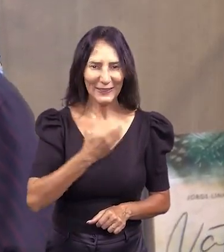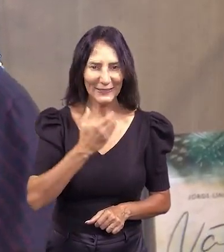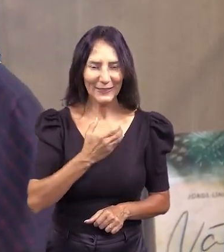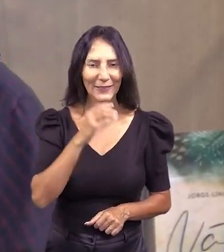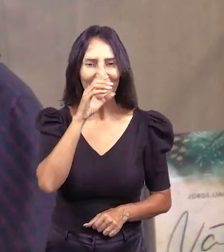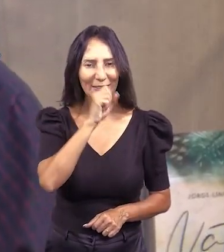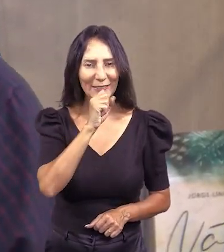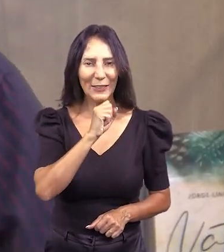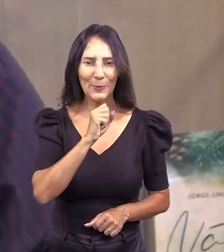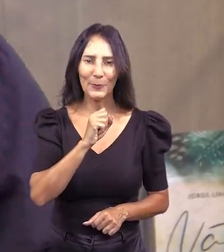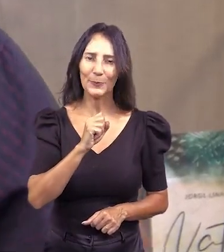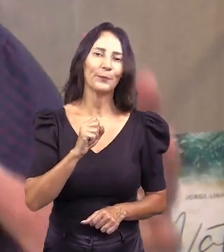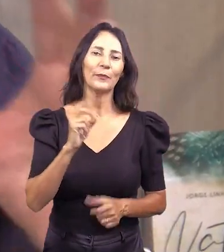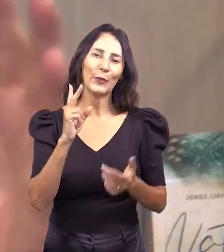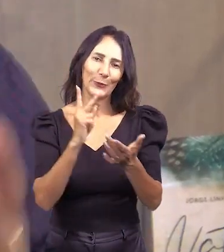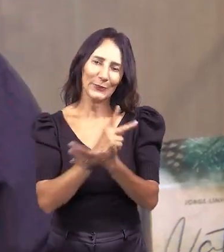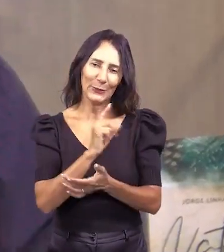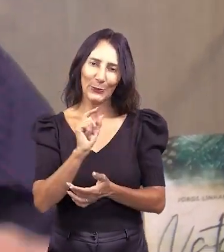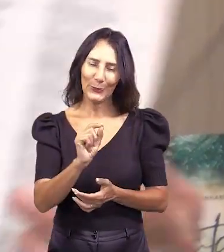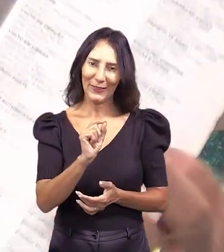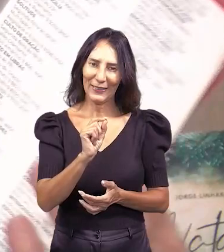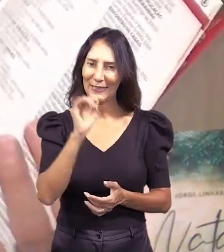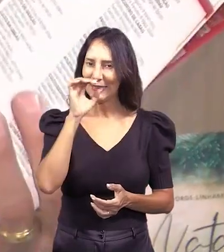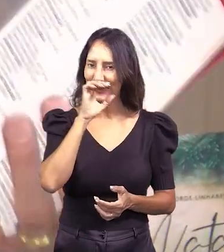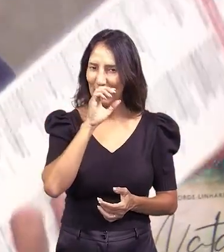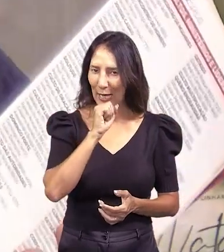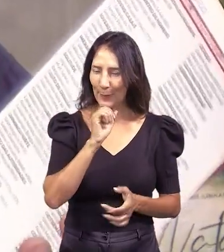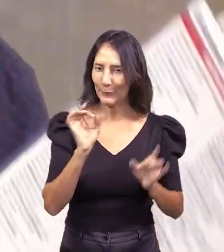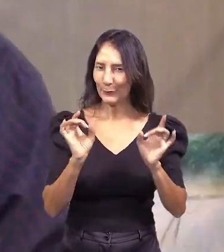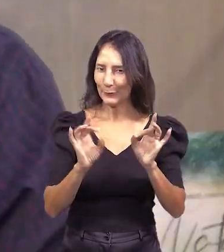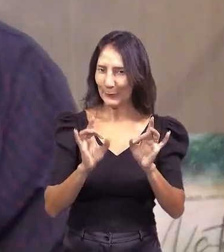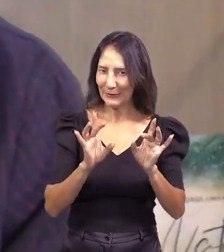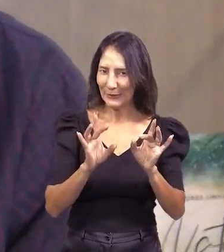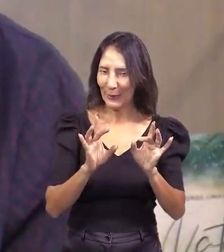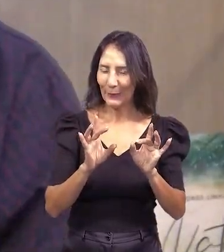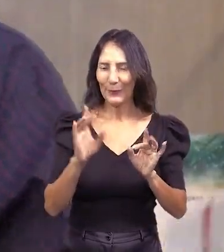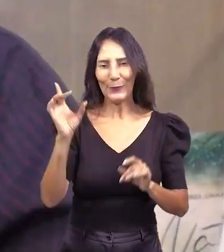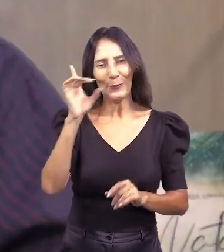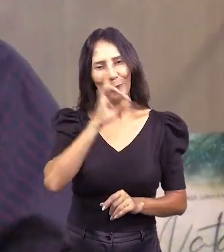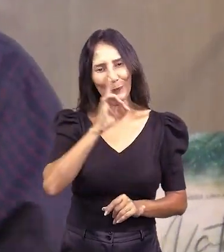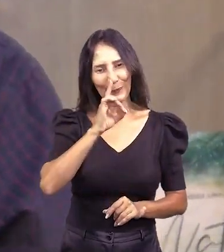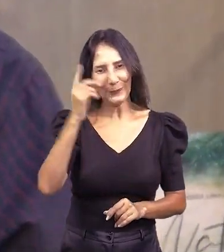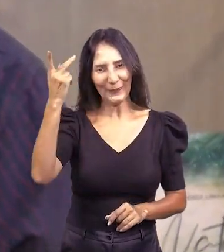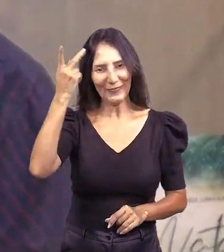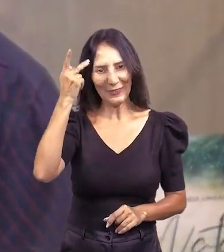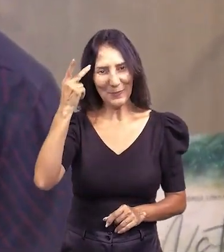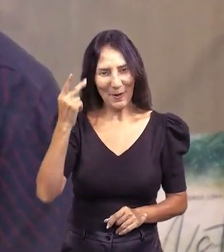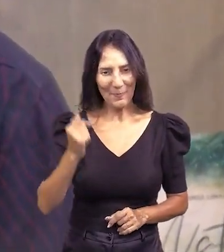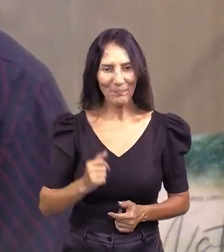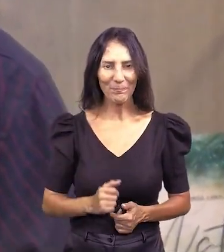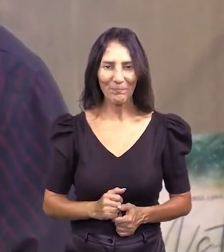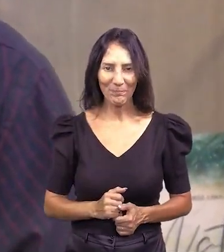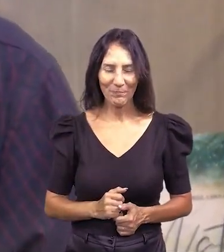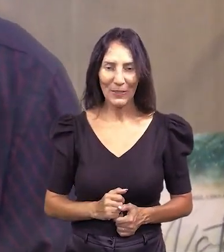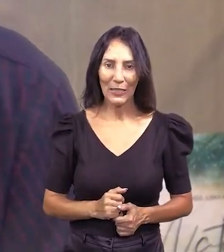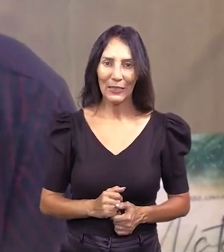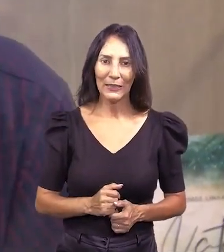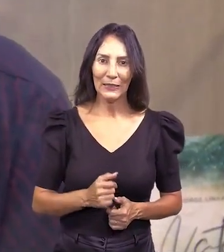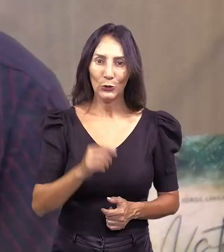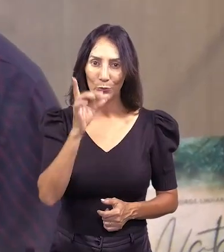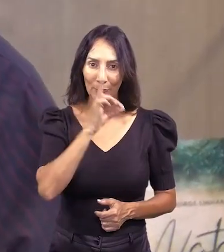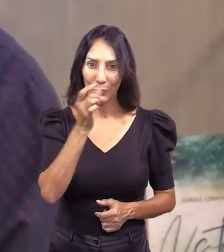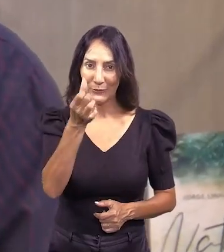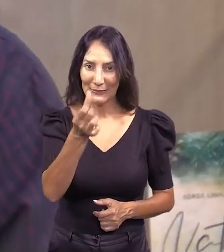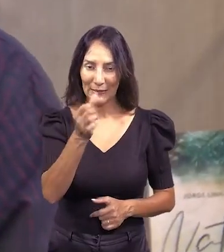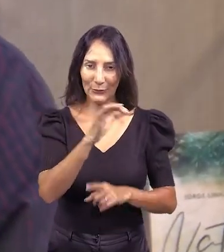num sábado. Então nós vamos ter o recheio sábado e o normal domingo, né? No domingo nós